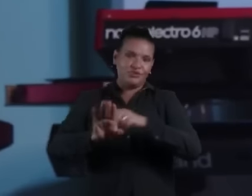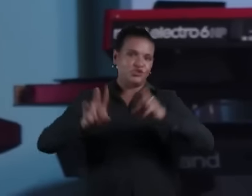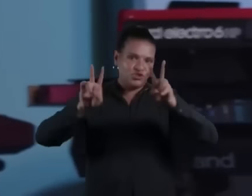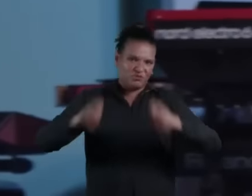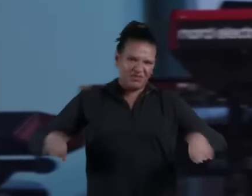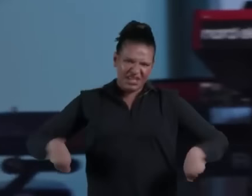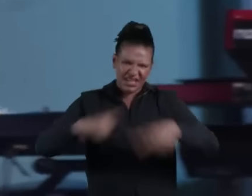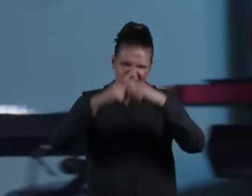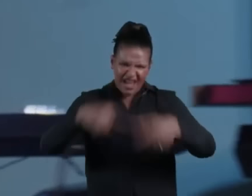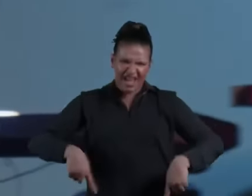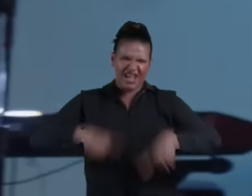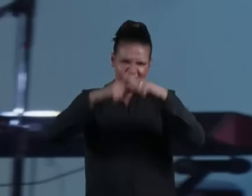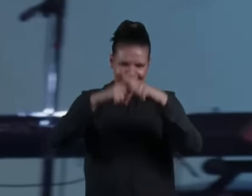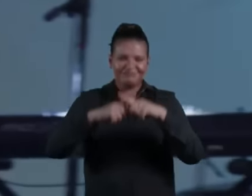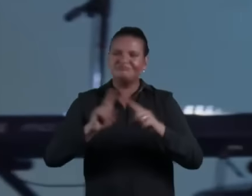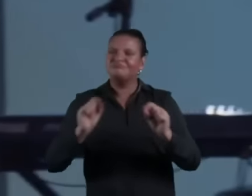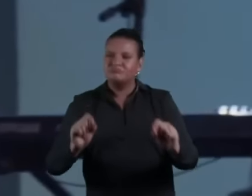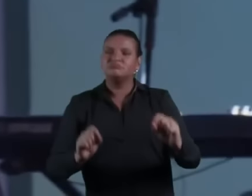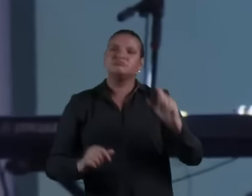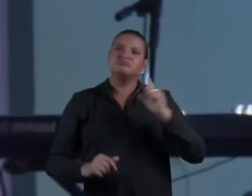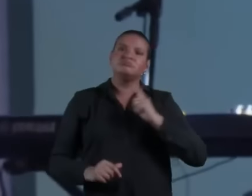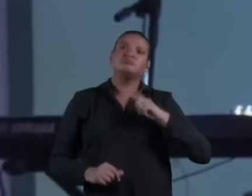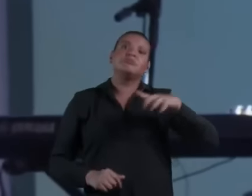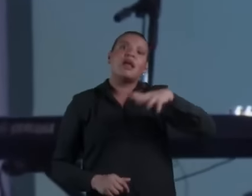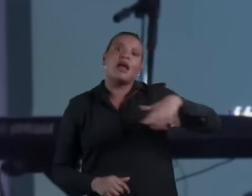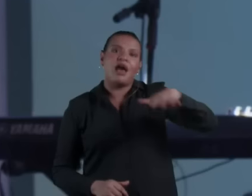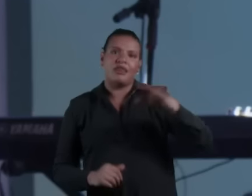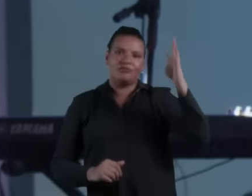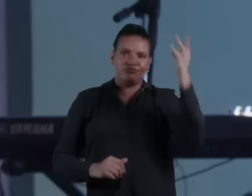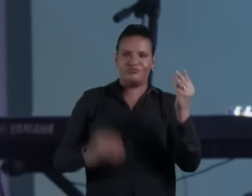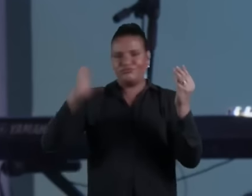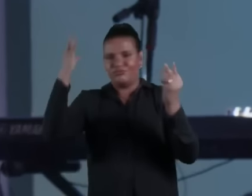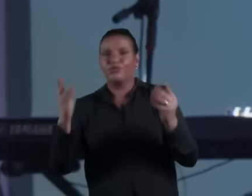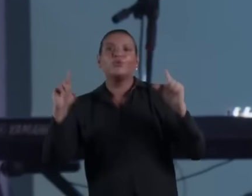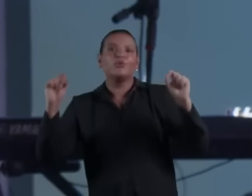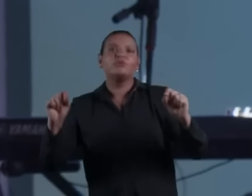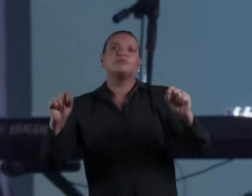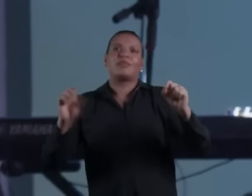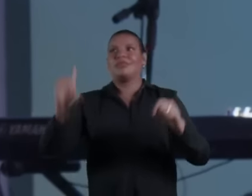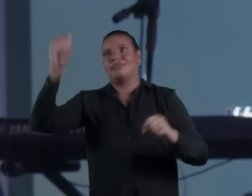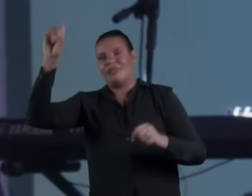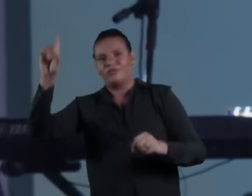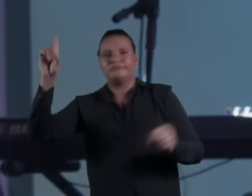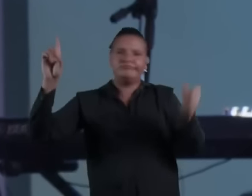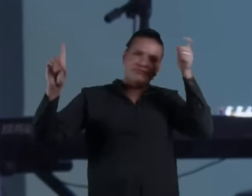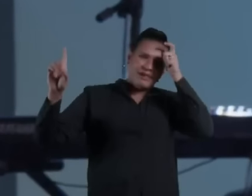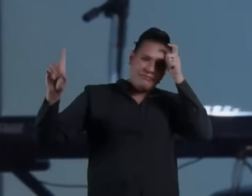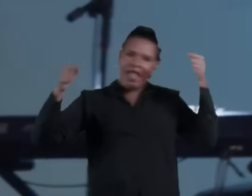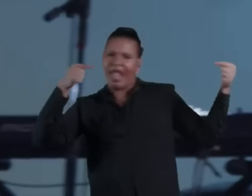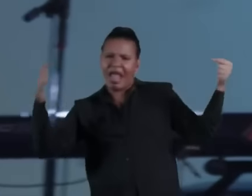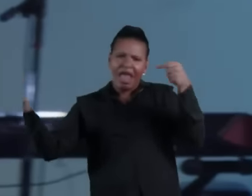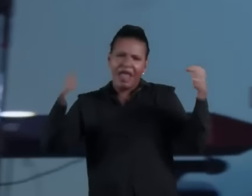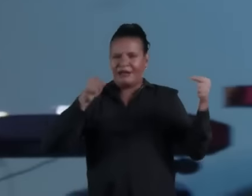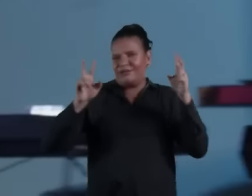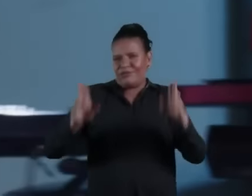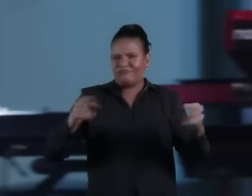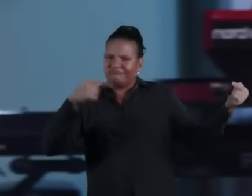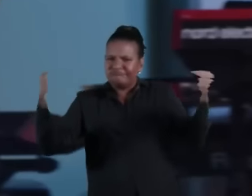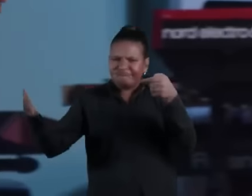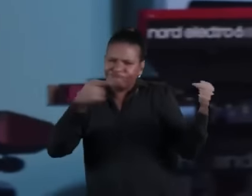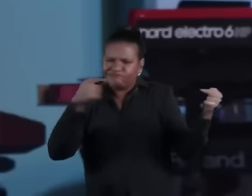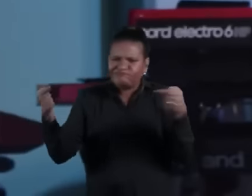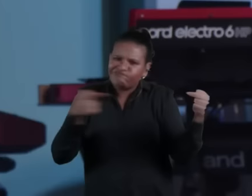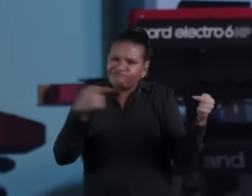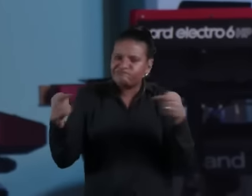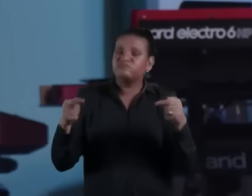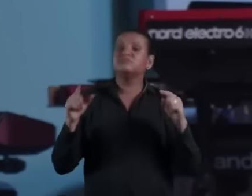de obras das Trevas contra armas das luzes da luz e obviamente armas pressupõe guerra